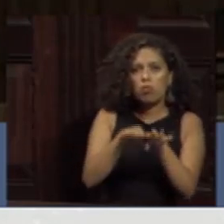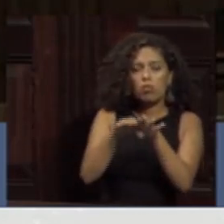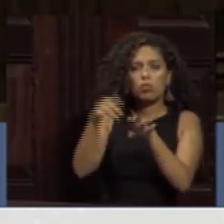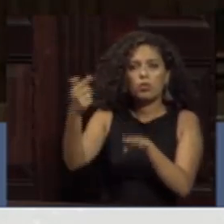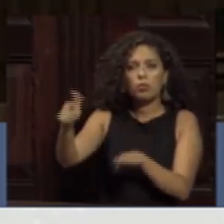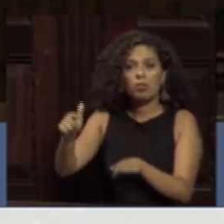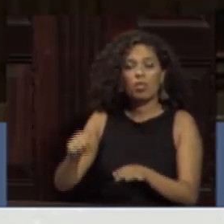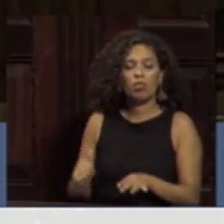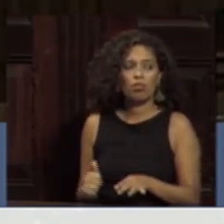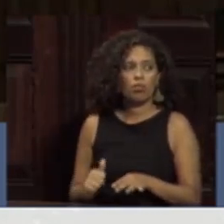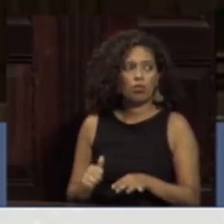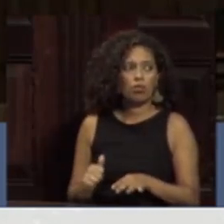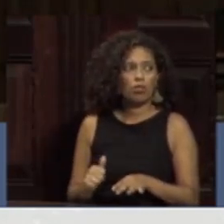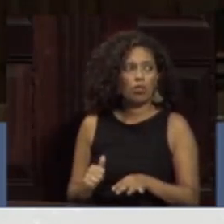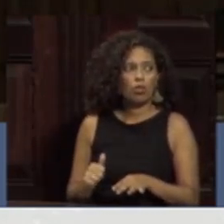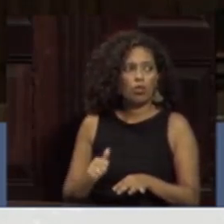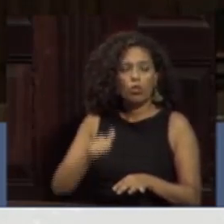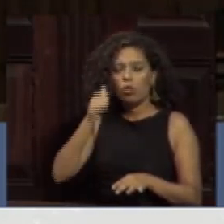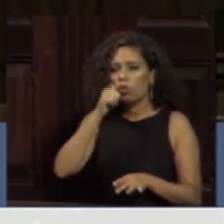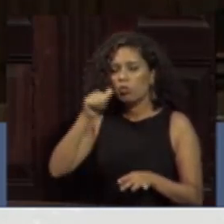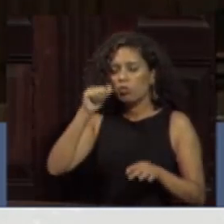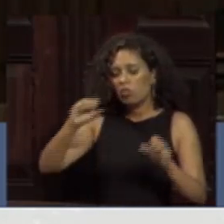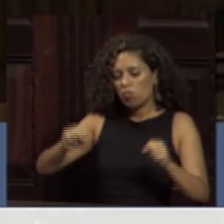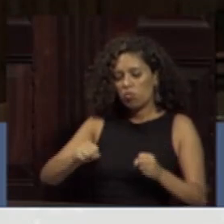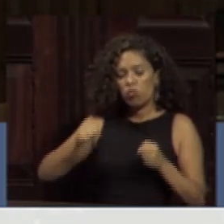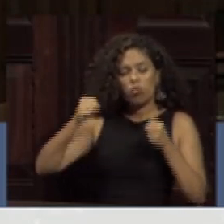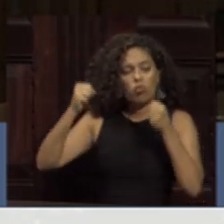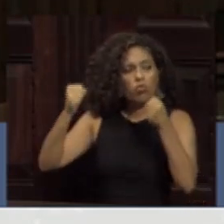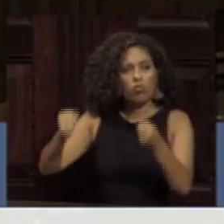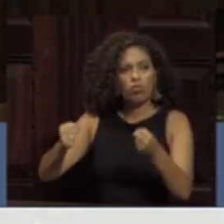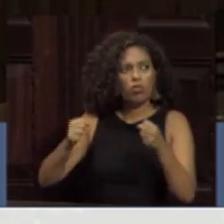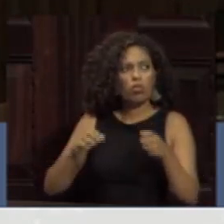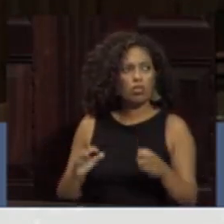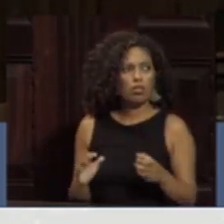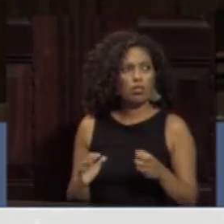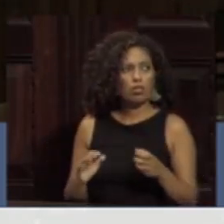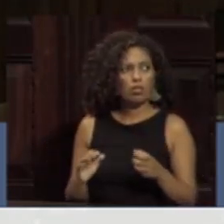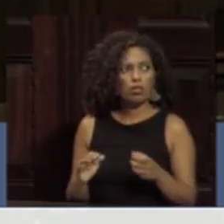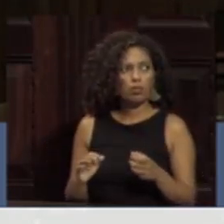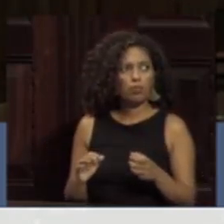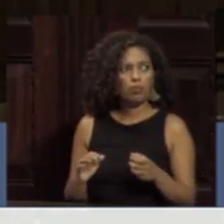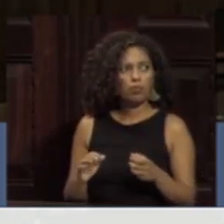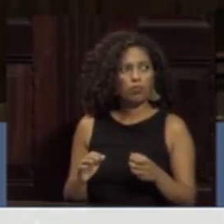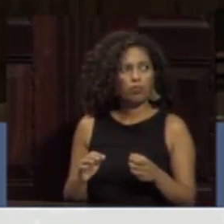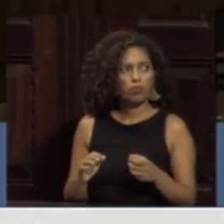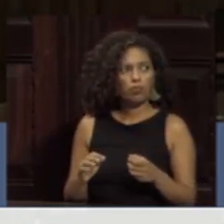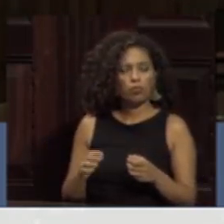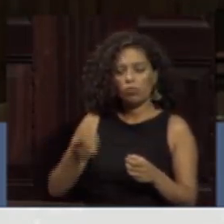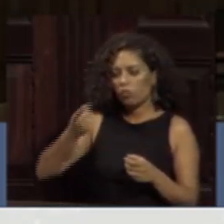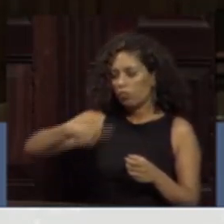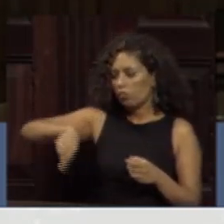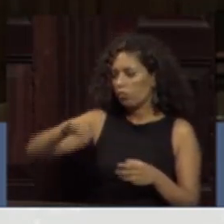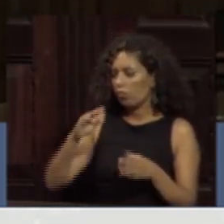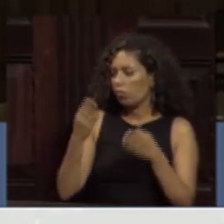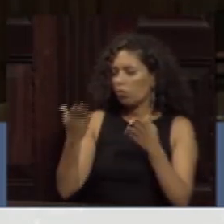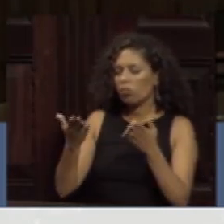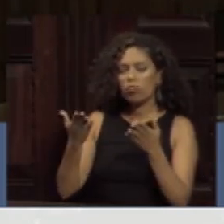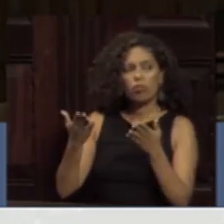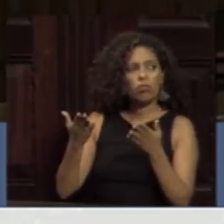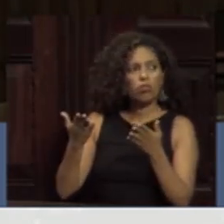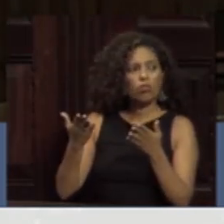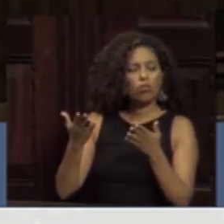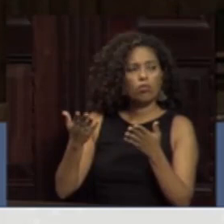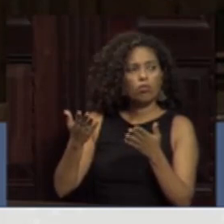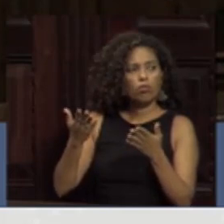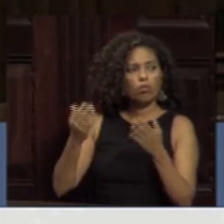grande sacrifício das mulheres que são arrimos de família. poderíamos estar abordando todos esses